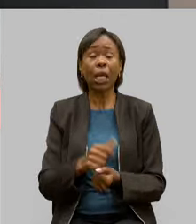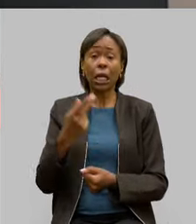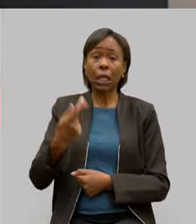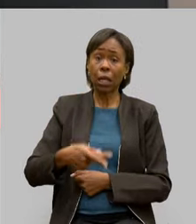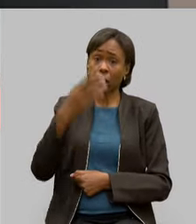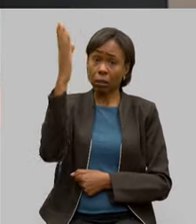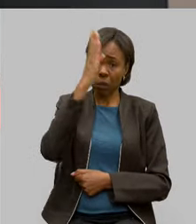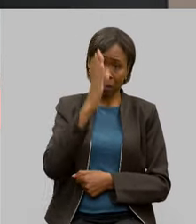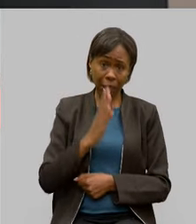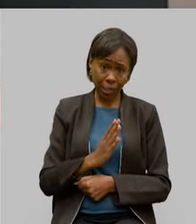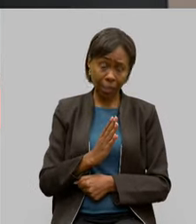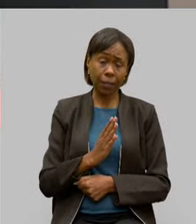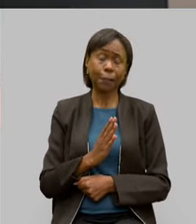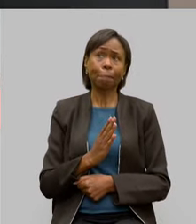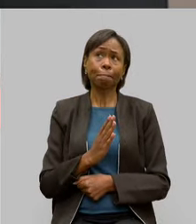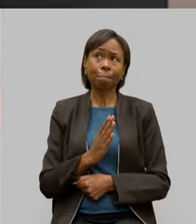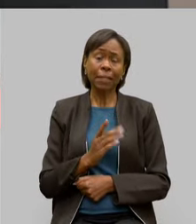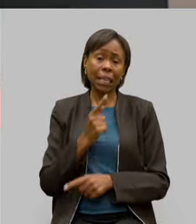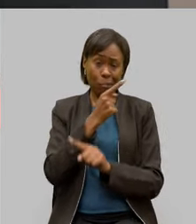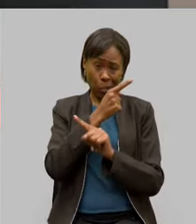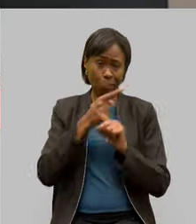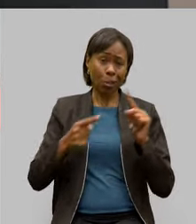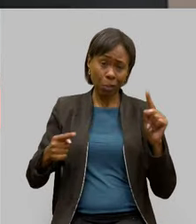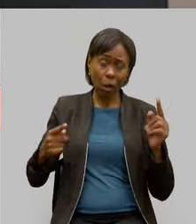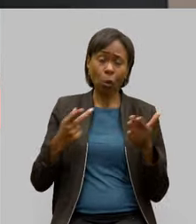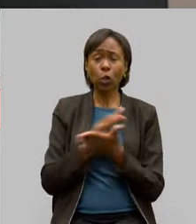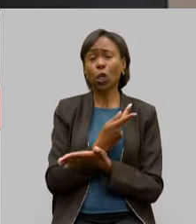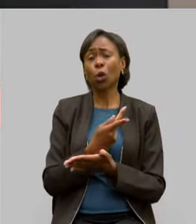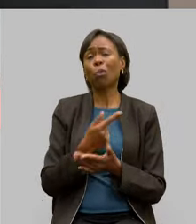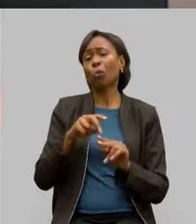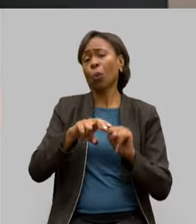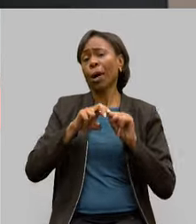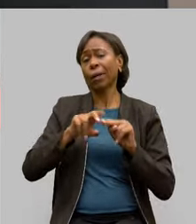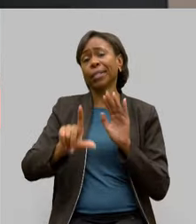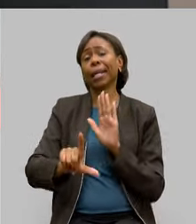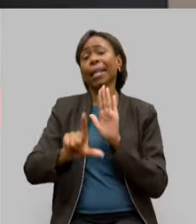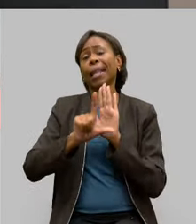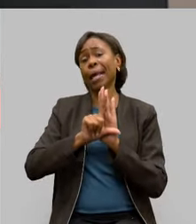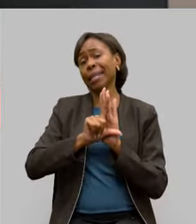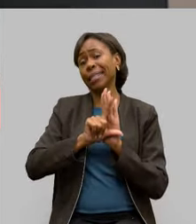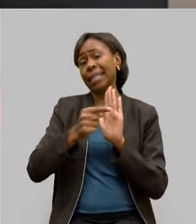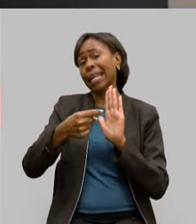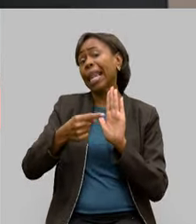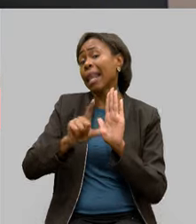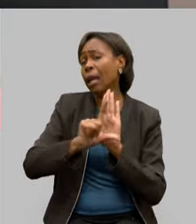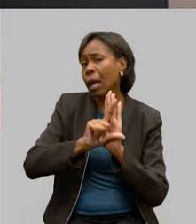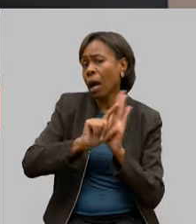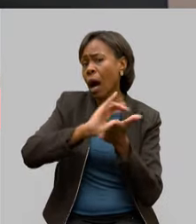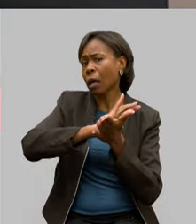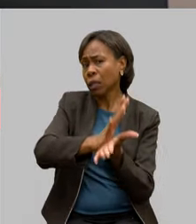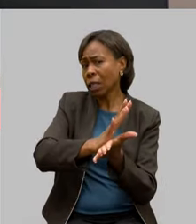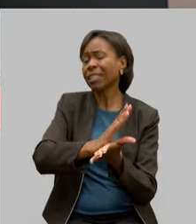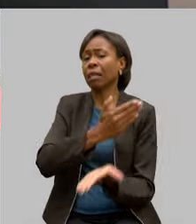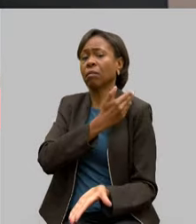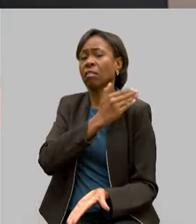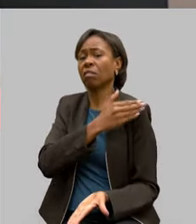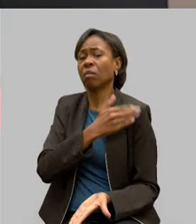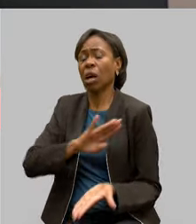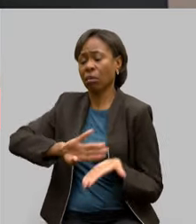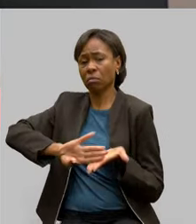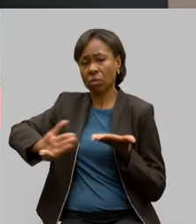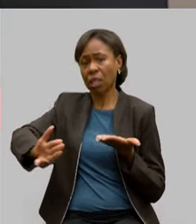essa essa proibição se deu a partir de leis racistas discriminatórias que visavam